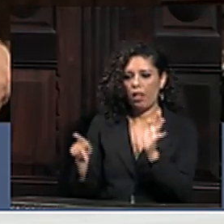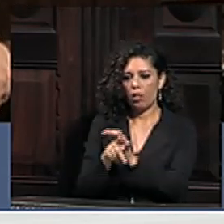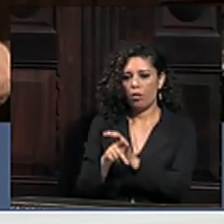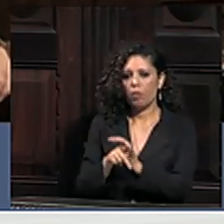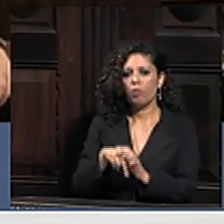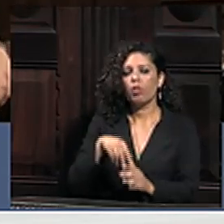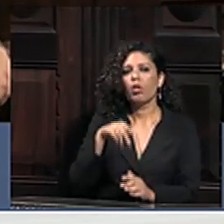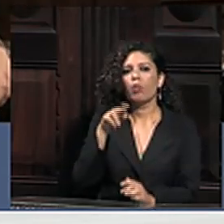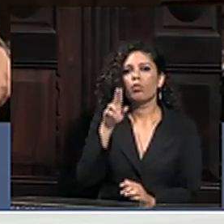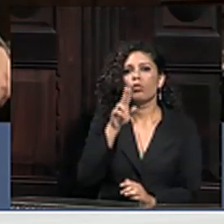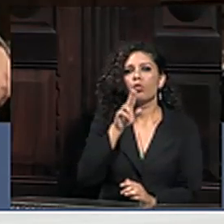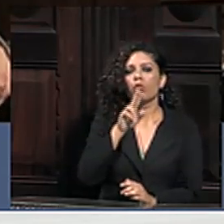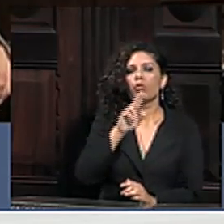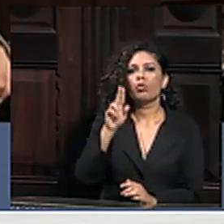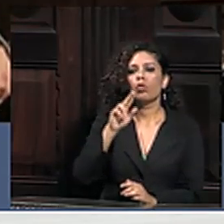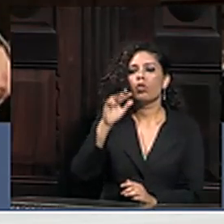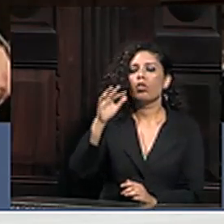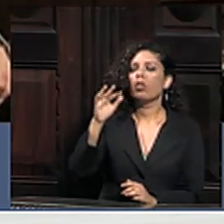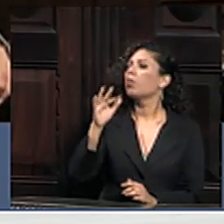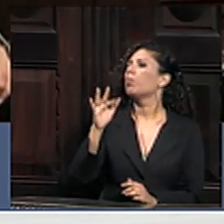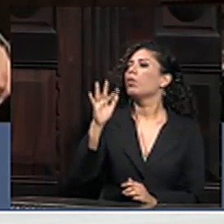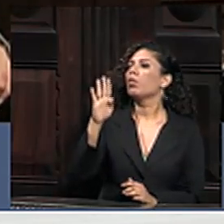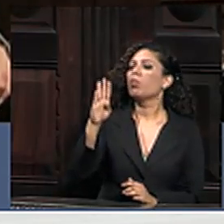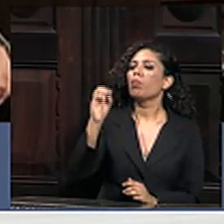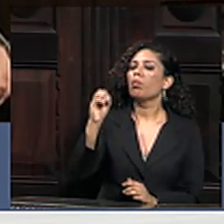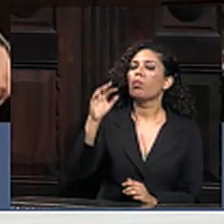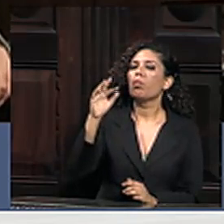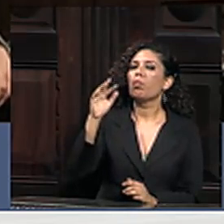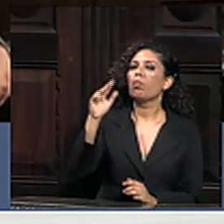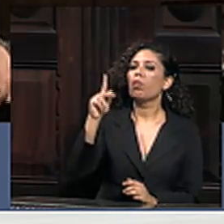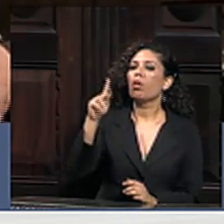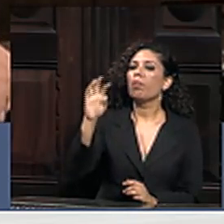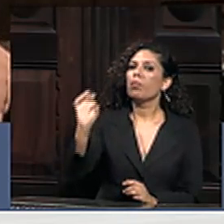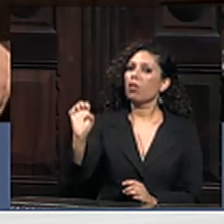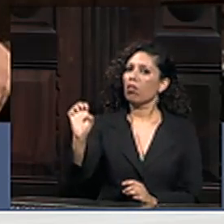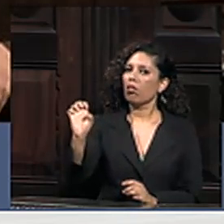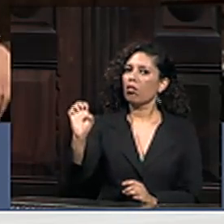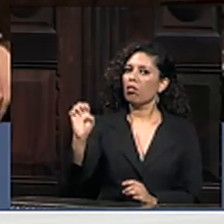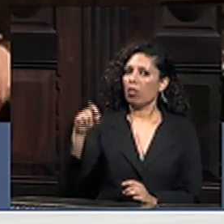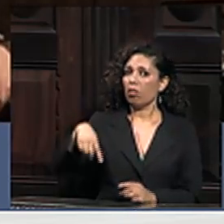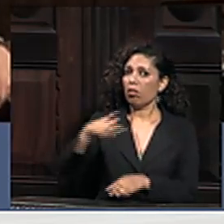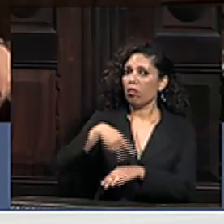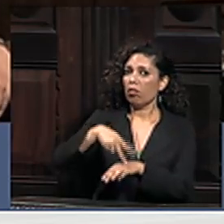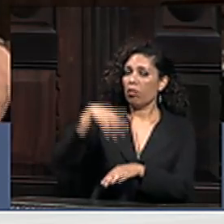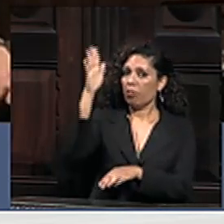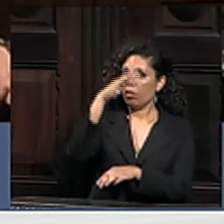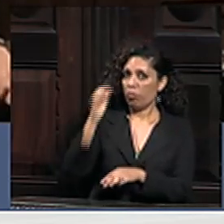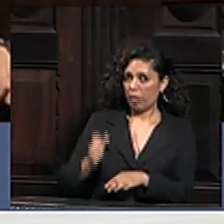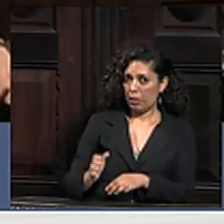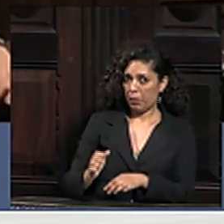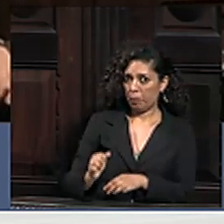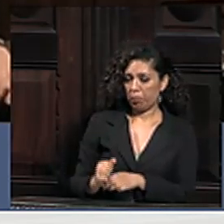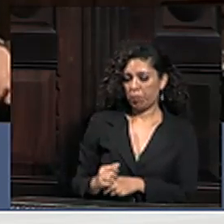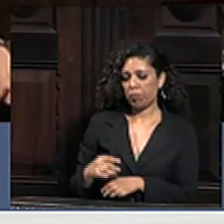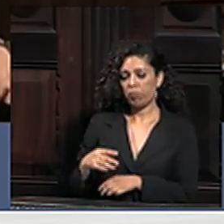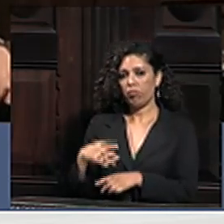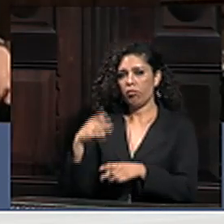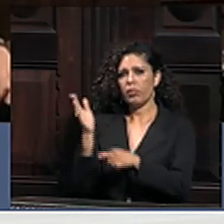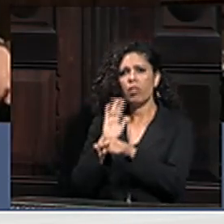né? Quando um sniper, deputado Paulo Ramos, da Polícia Militar, do